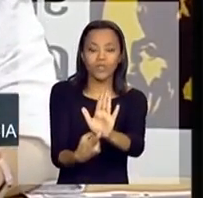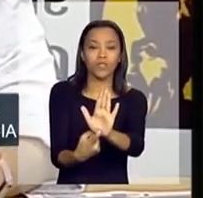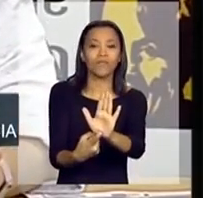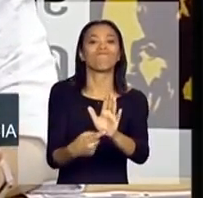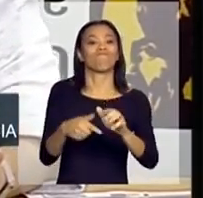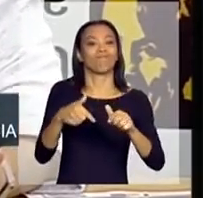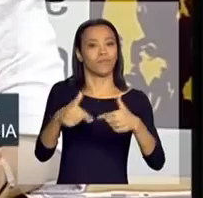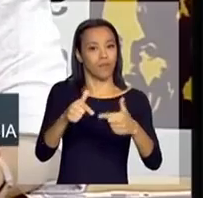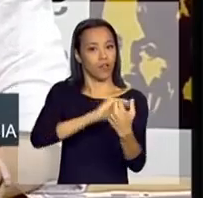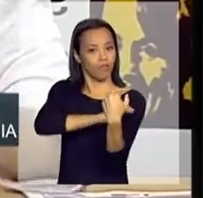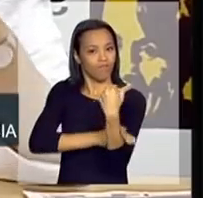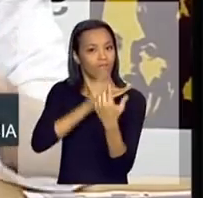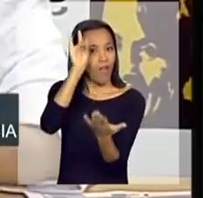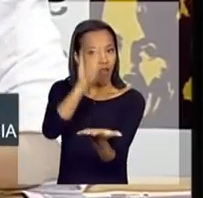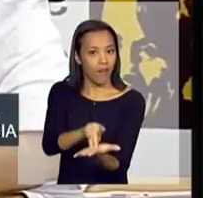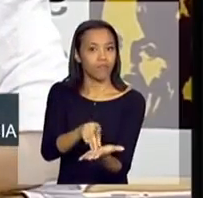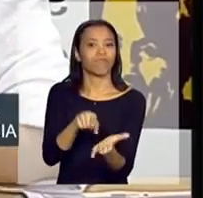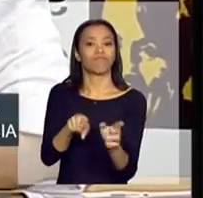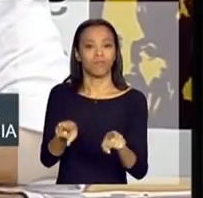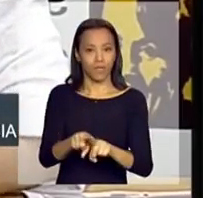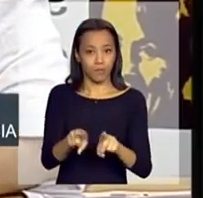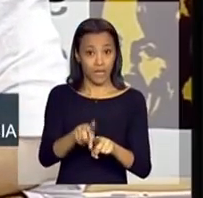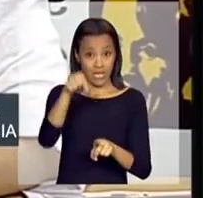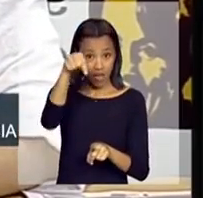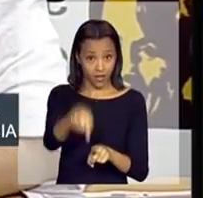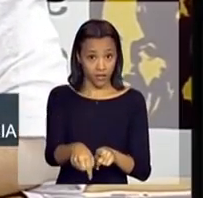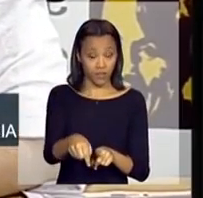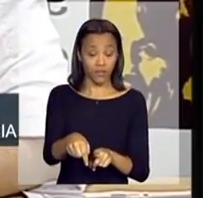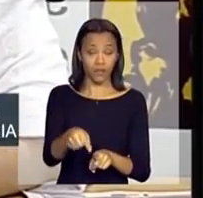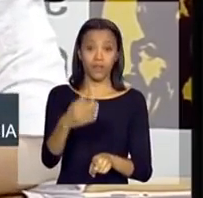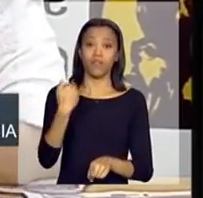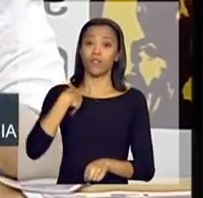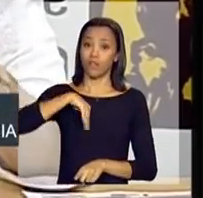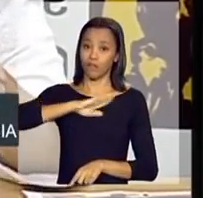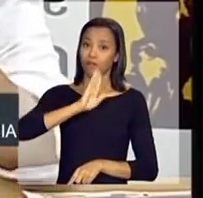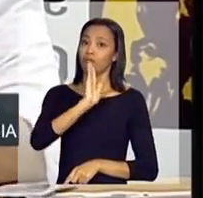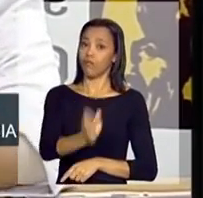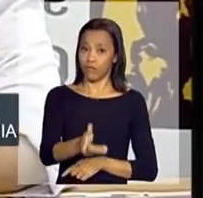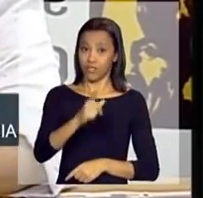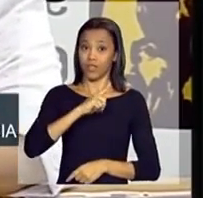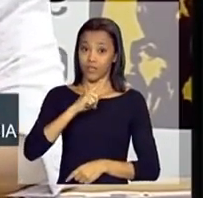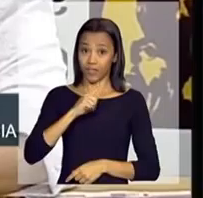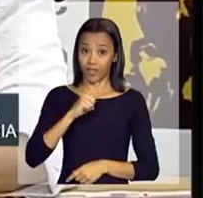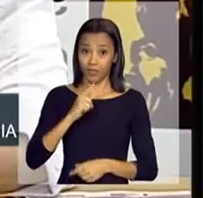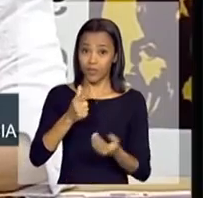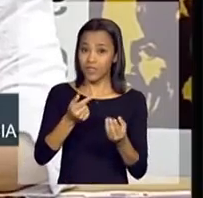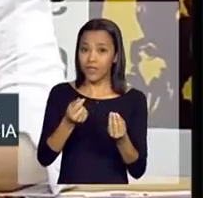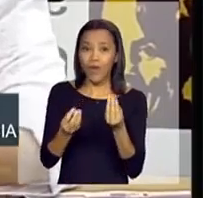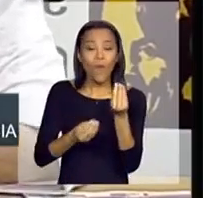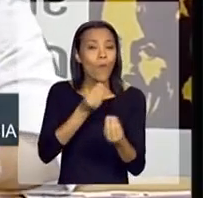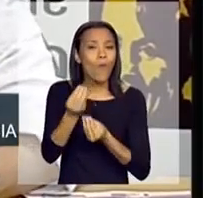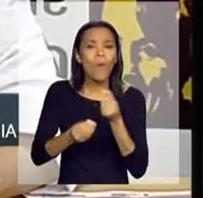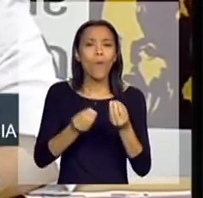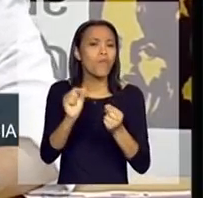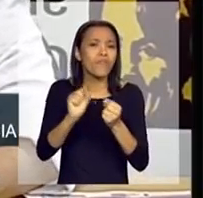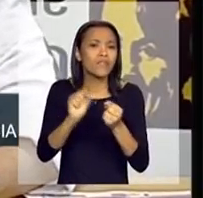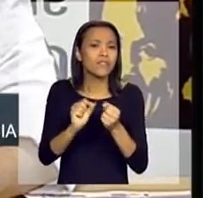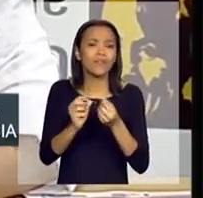trabalho, né? E aqui nós já temos o passo a passo do que nós devemos